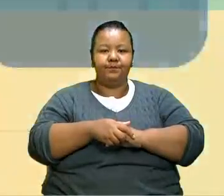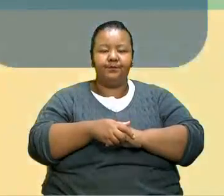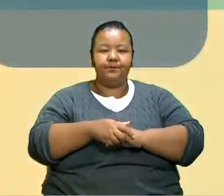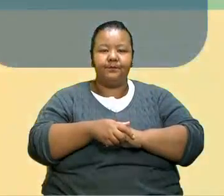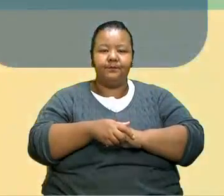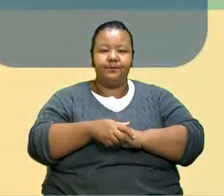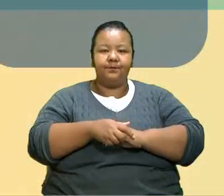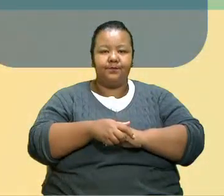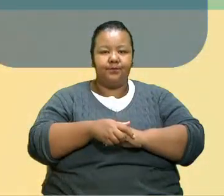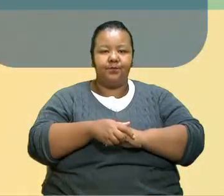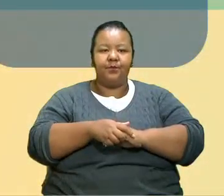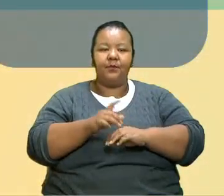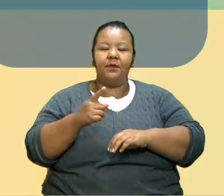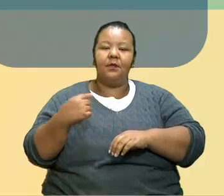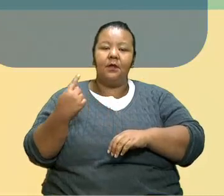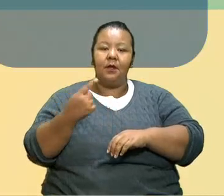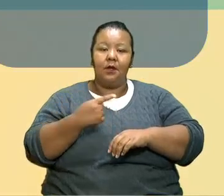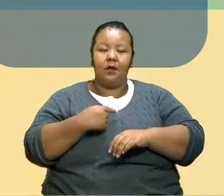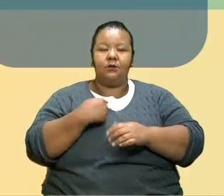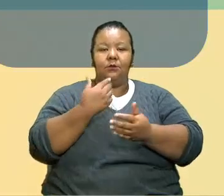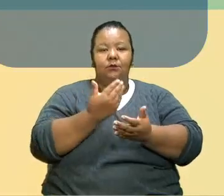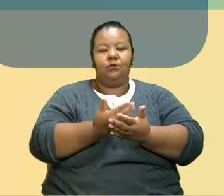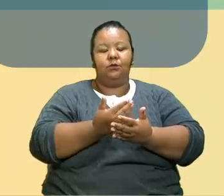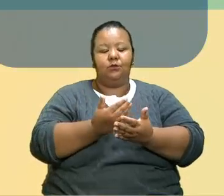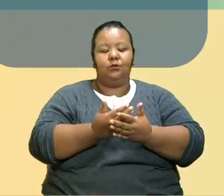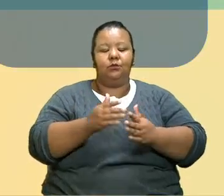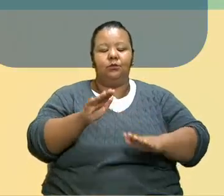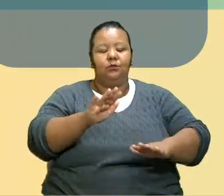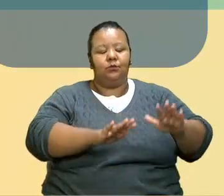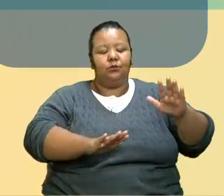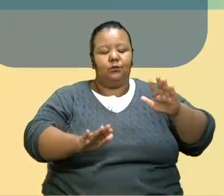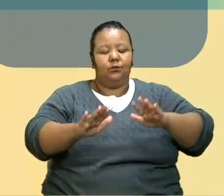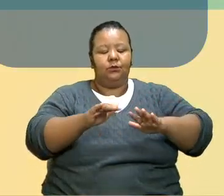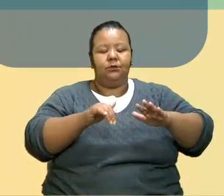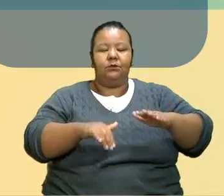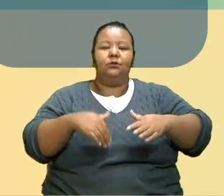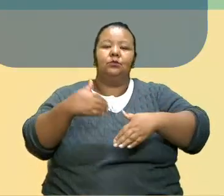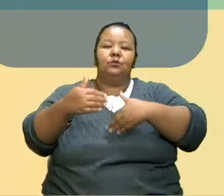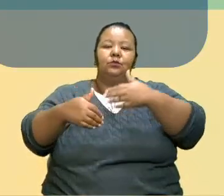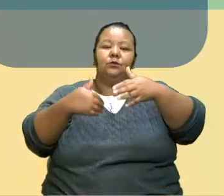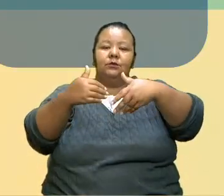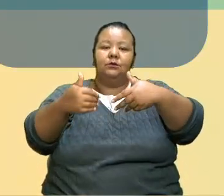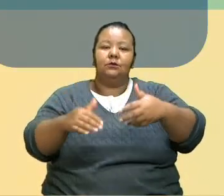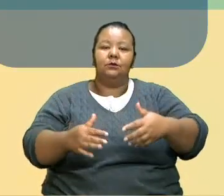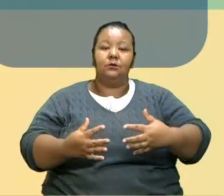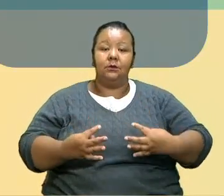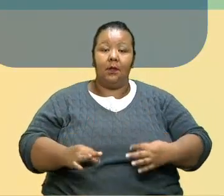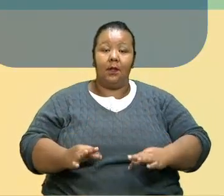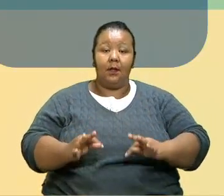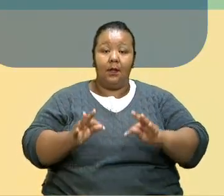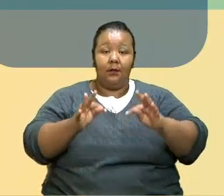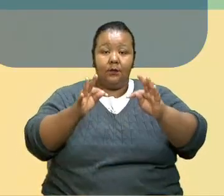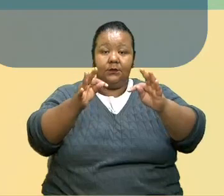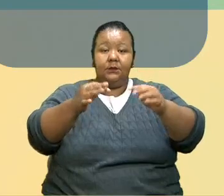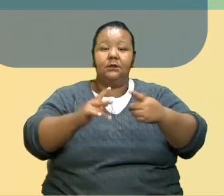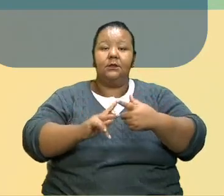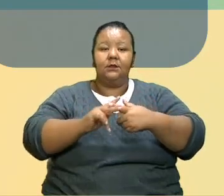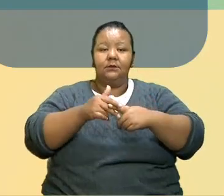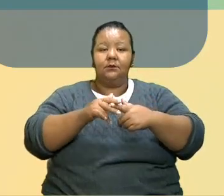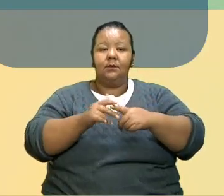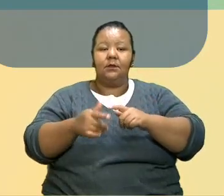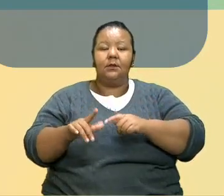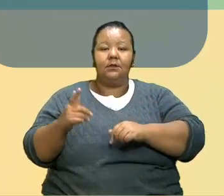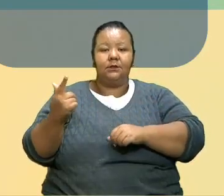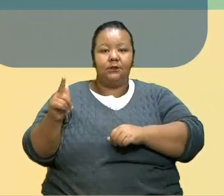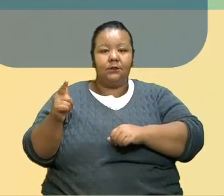ideia que nós precisamos da organização, dos processos, das tecnologias e as ferramentas de gestão e também as